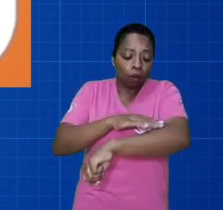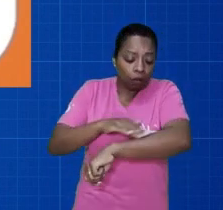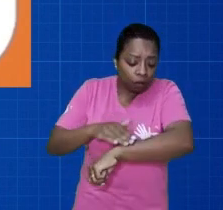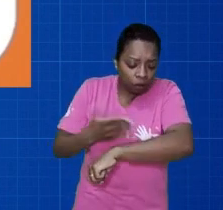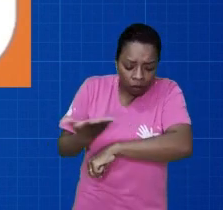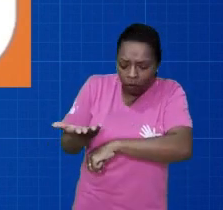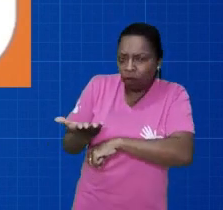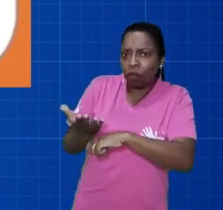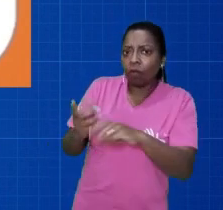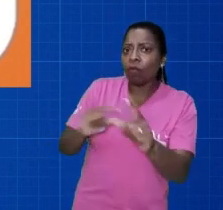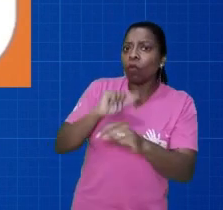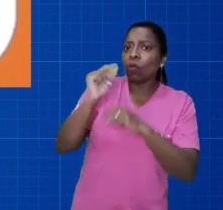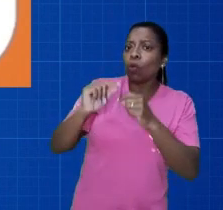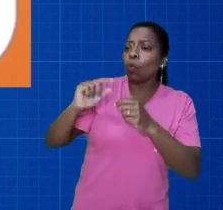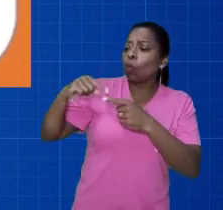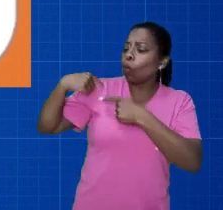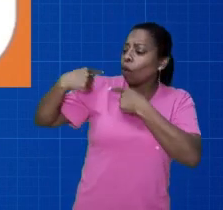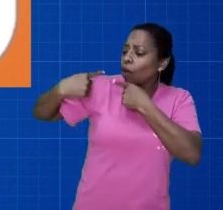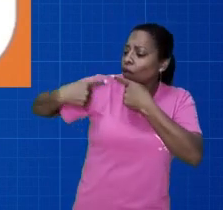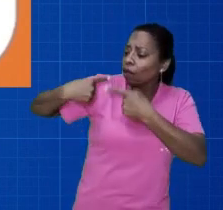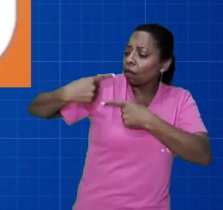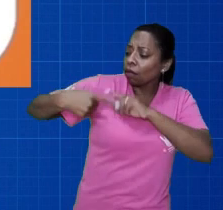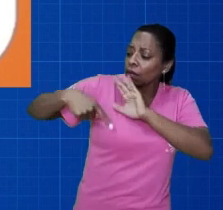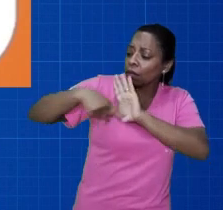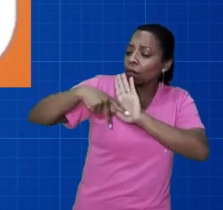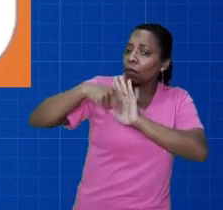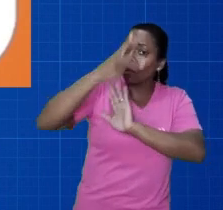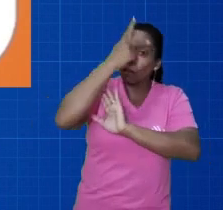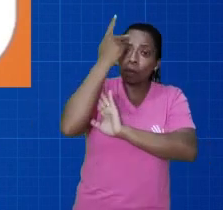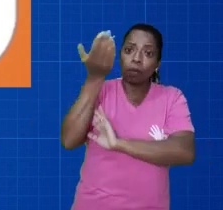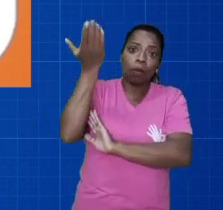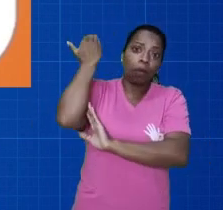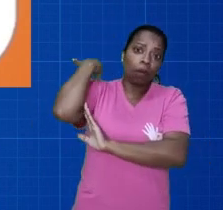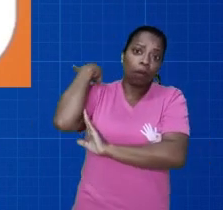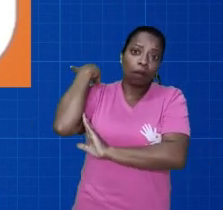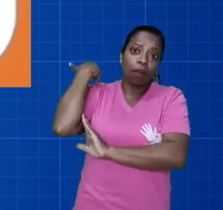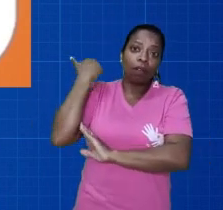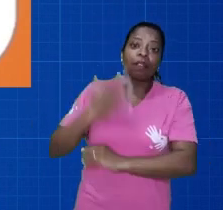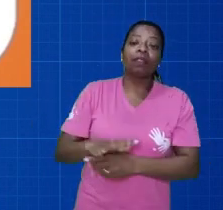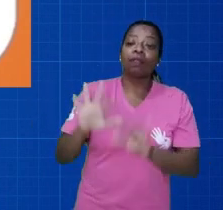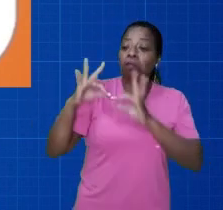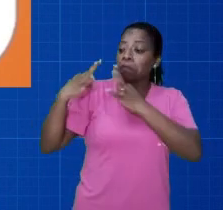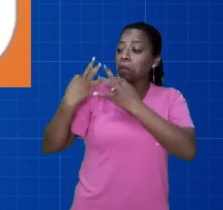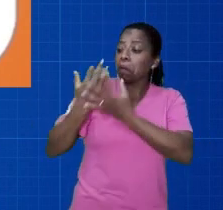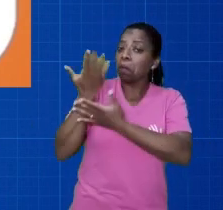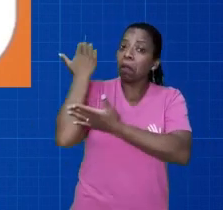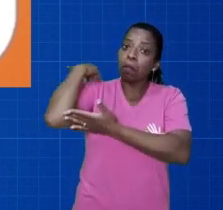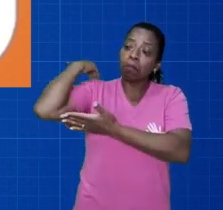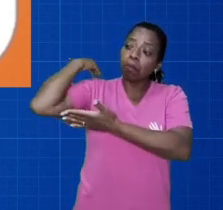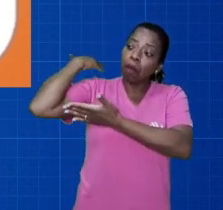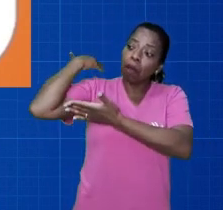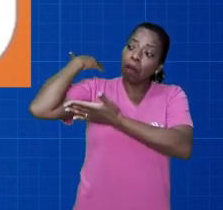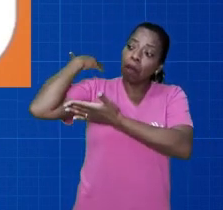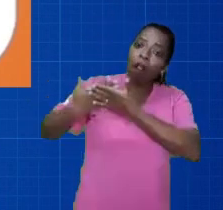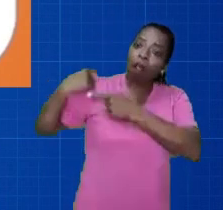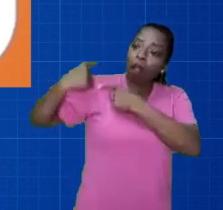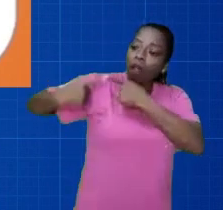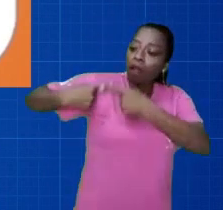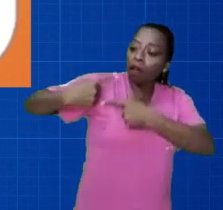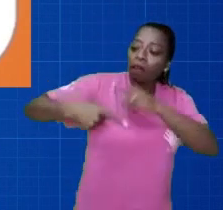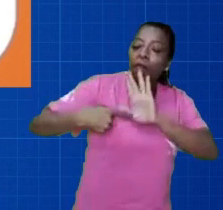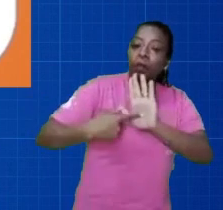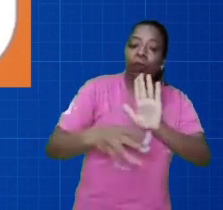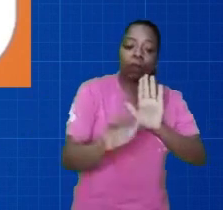pele? O que é que nós herdamos das pessoas que vieram antes de nós, dos nossos familiares, e como que isso